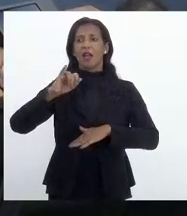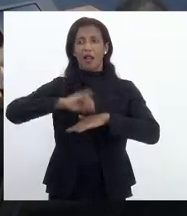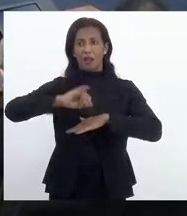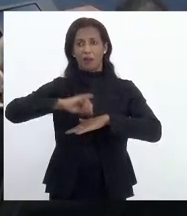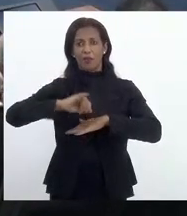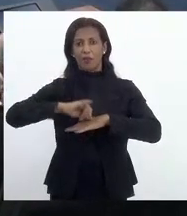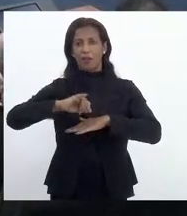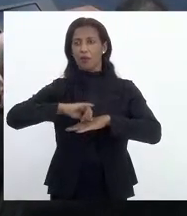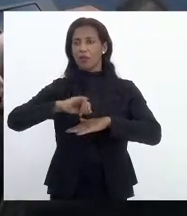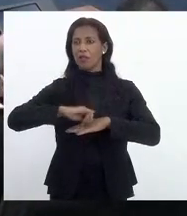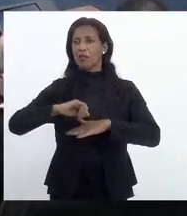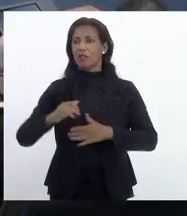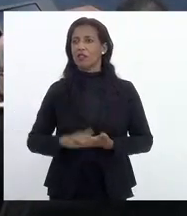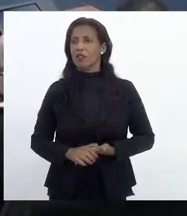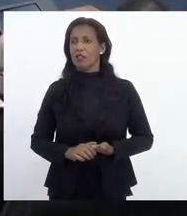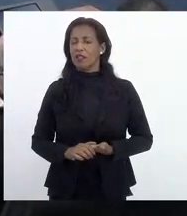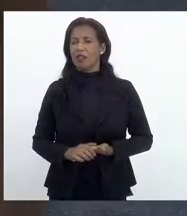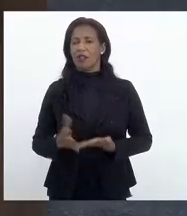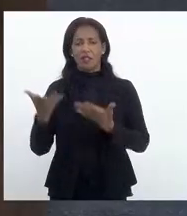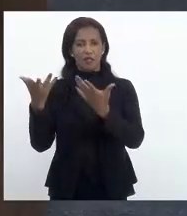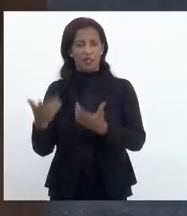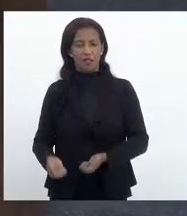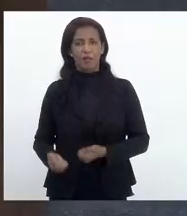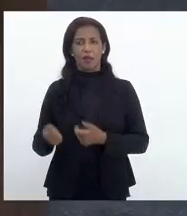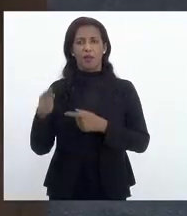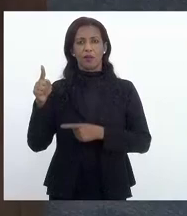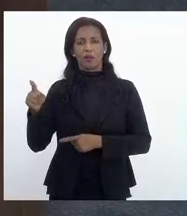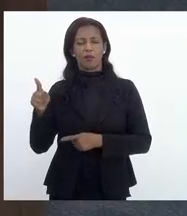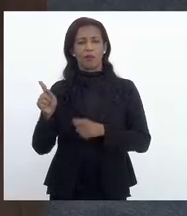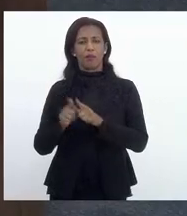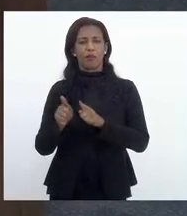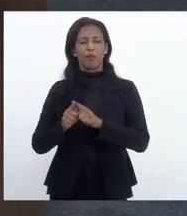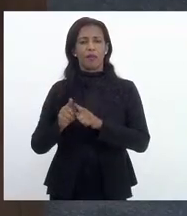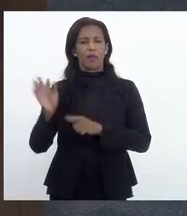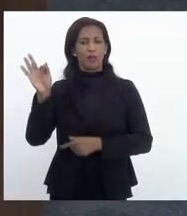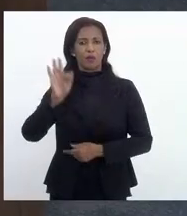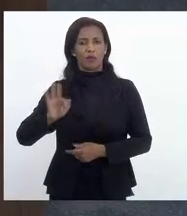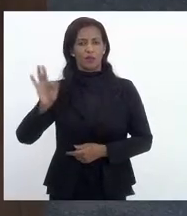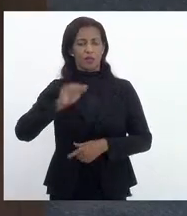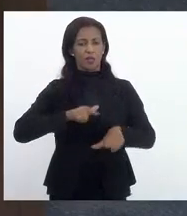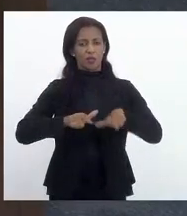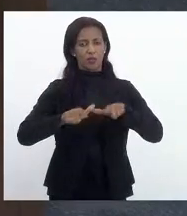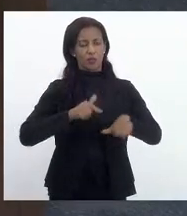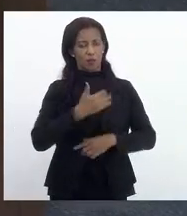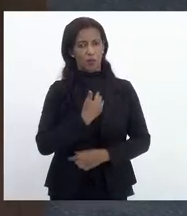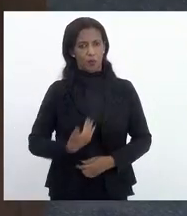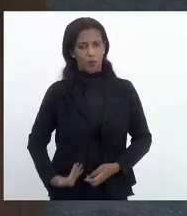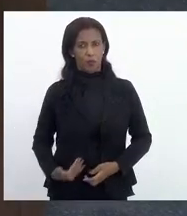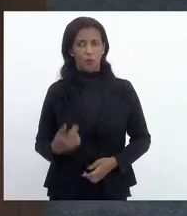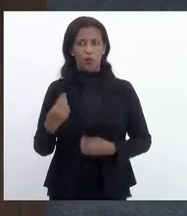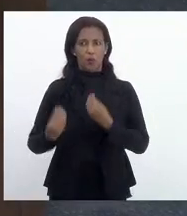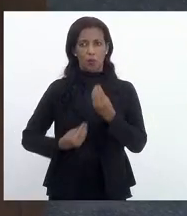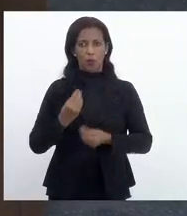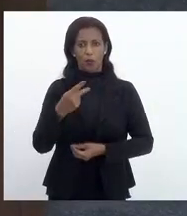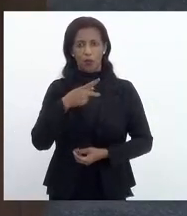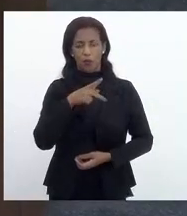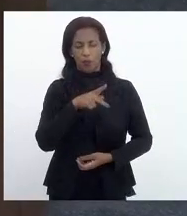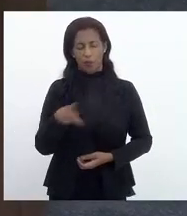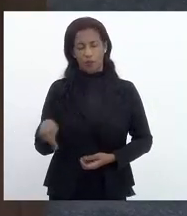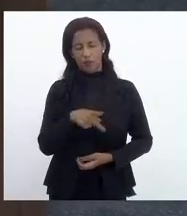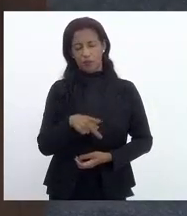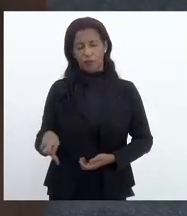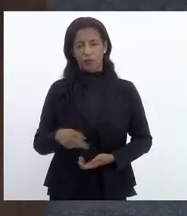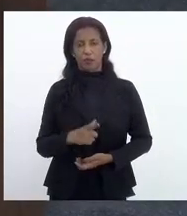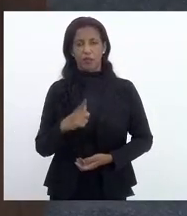receberam como gaúcha na universidade e eu no serviço público e como professora